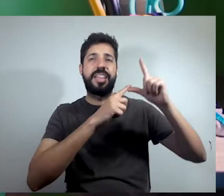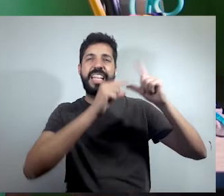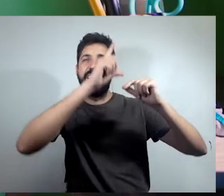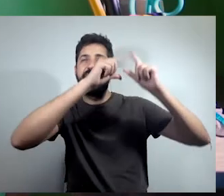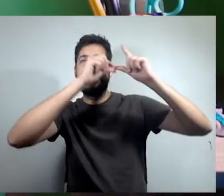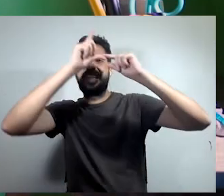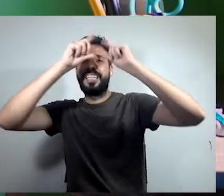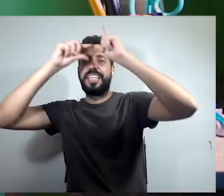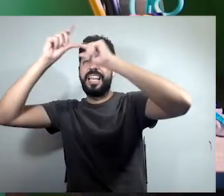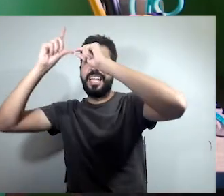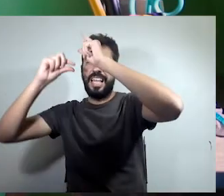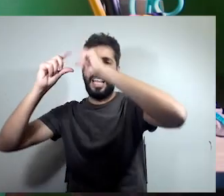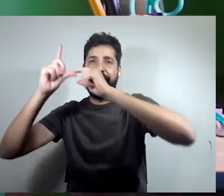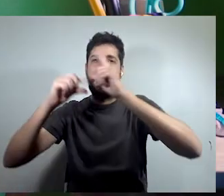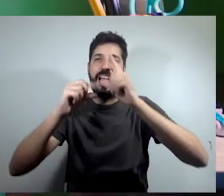estrela,